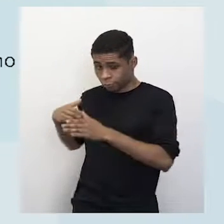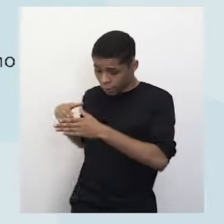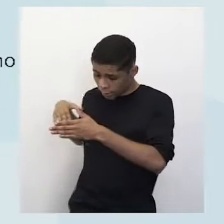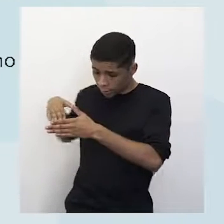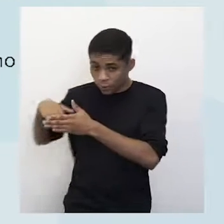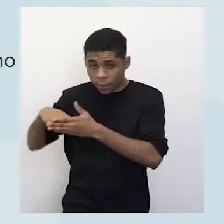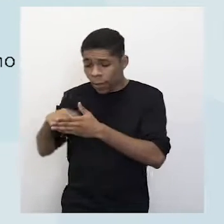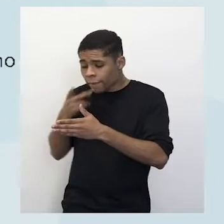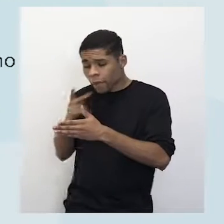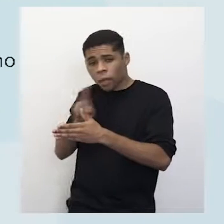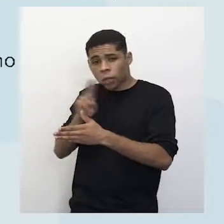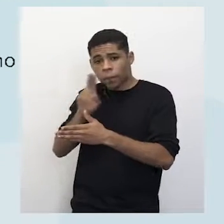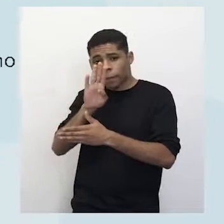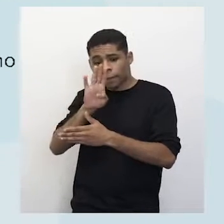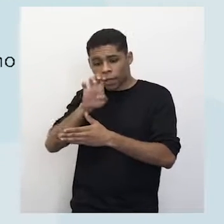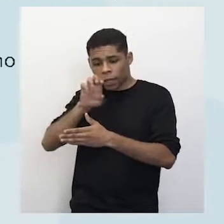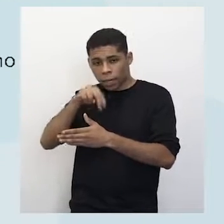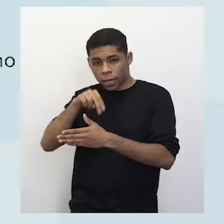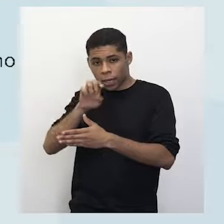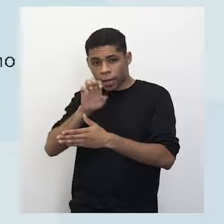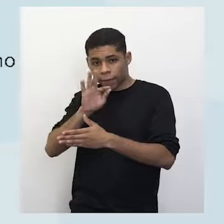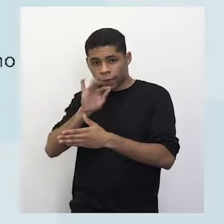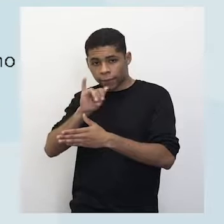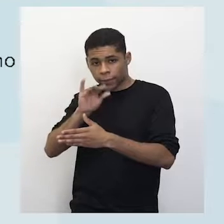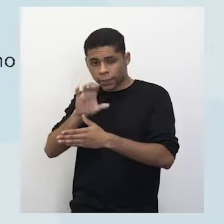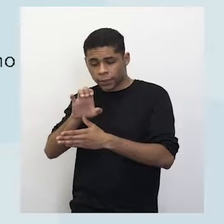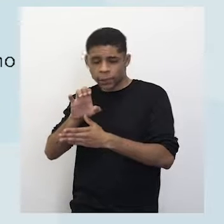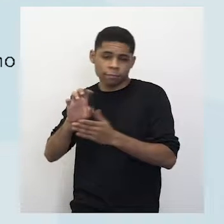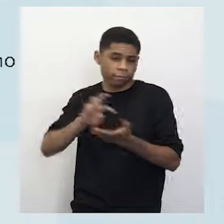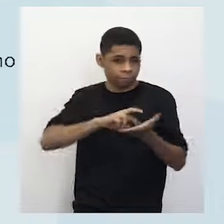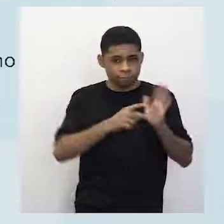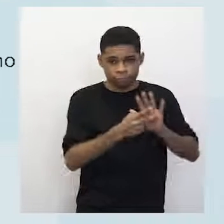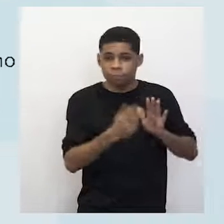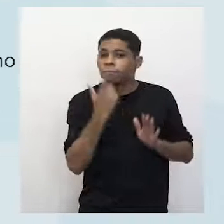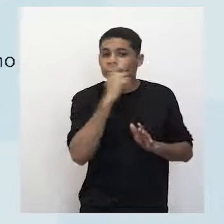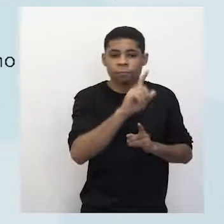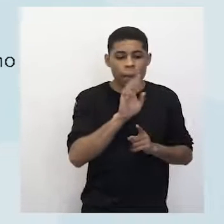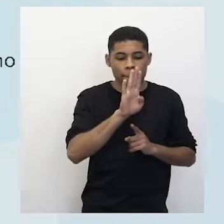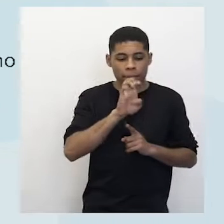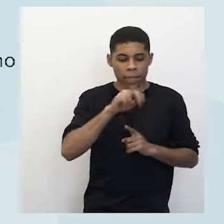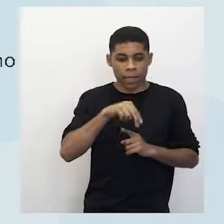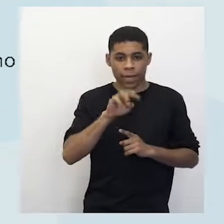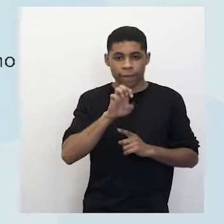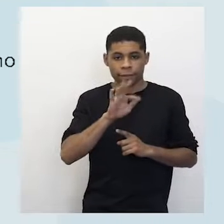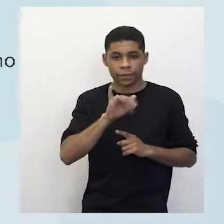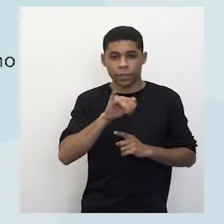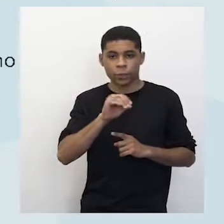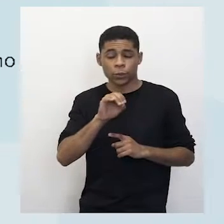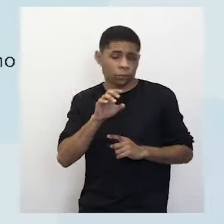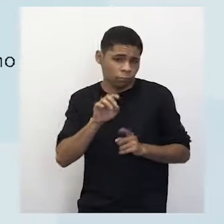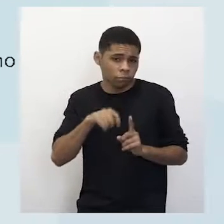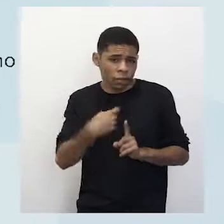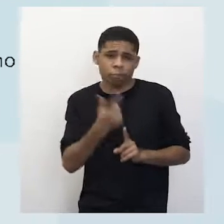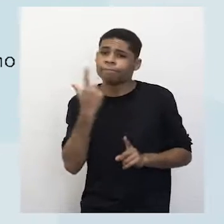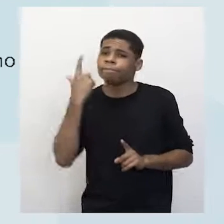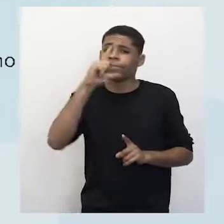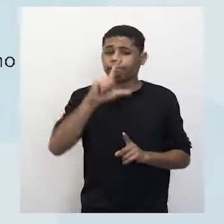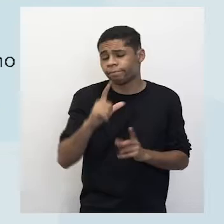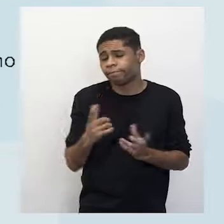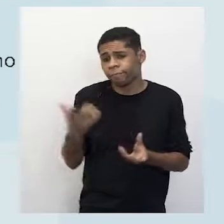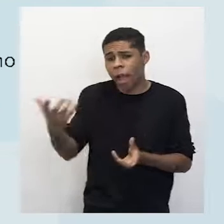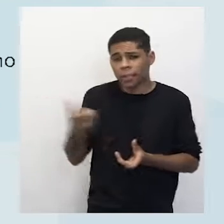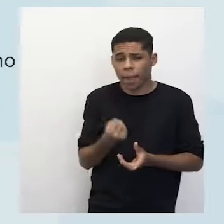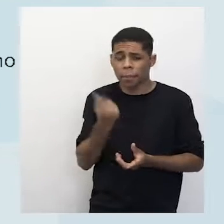benefício, né, que significa um benefício, né, um bem, uma vantagem, né, que se